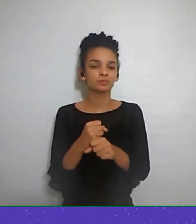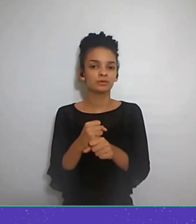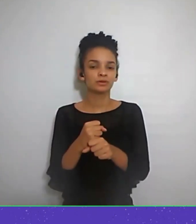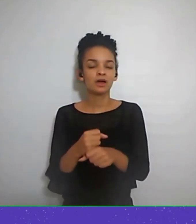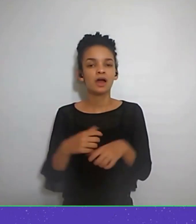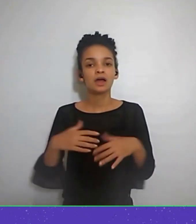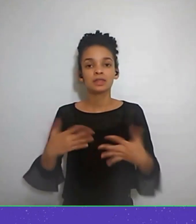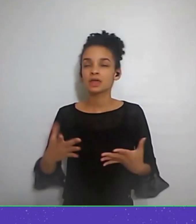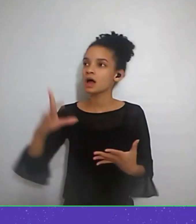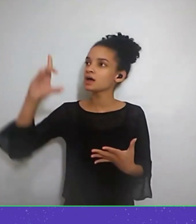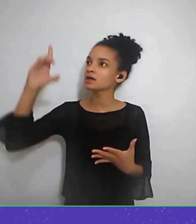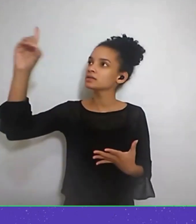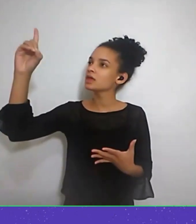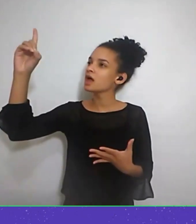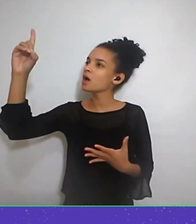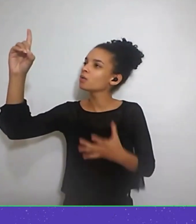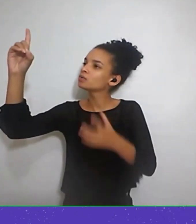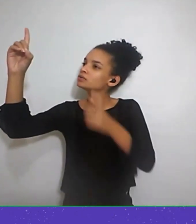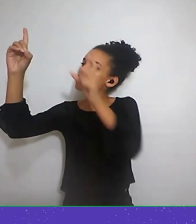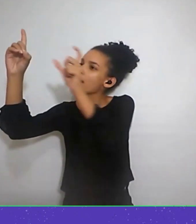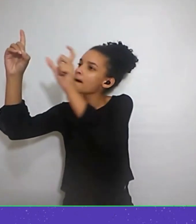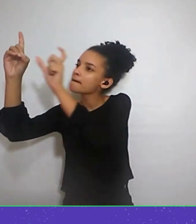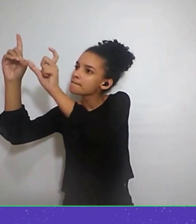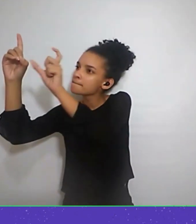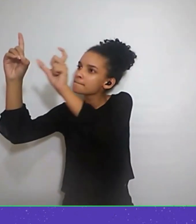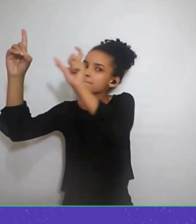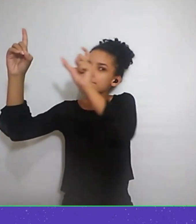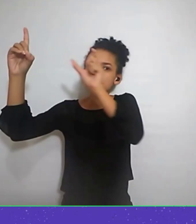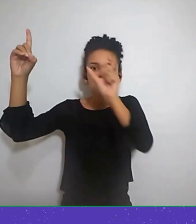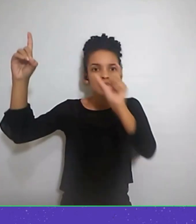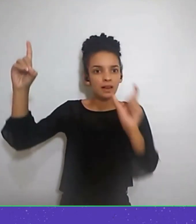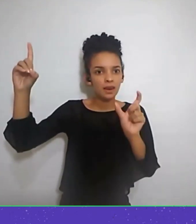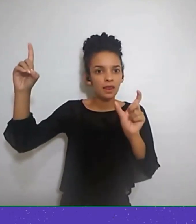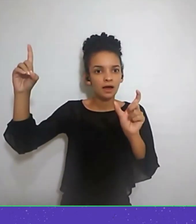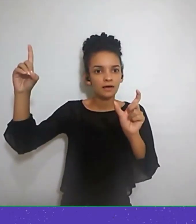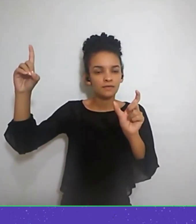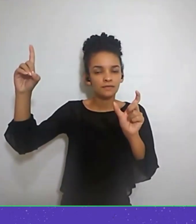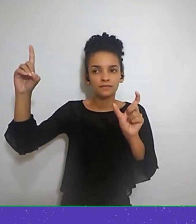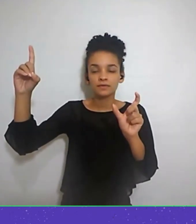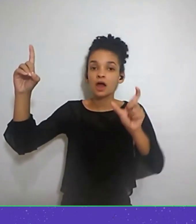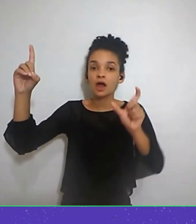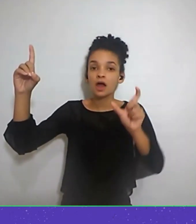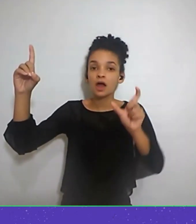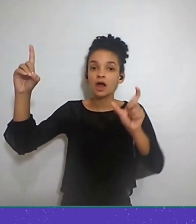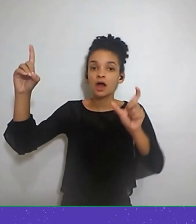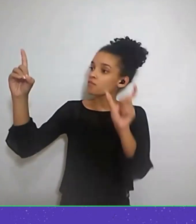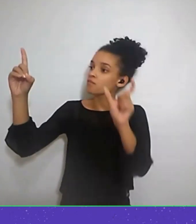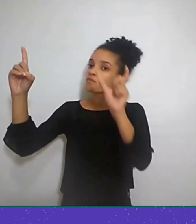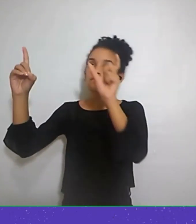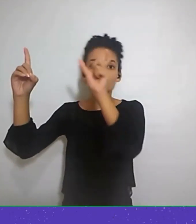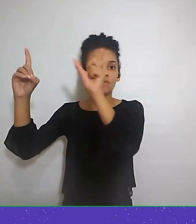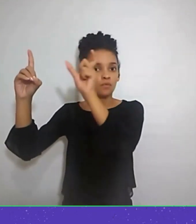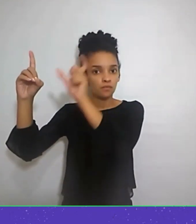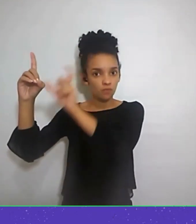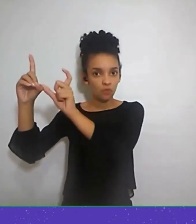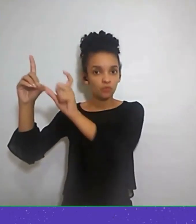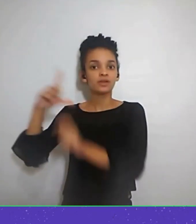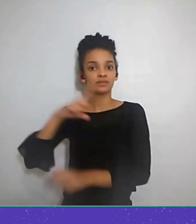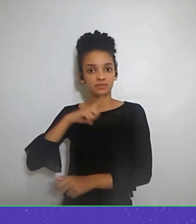que sai da boca de Deus, ela tem que voltar para Deus com resultados. Então